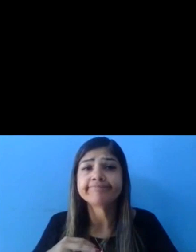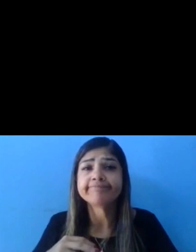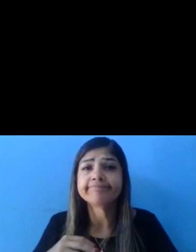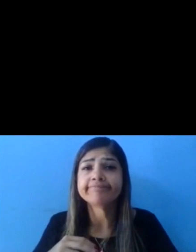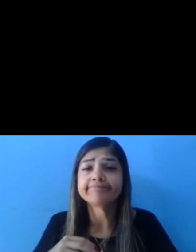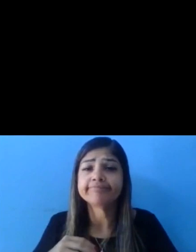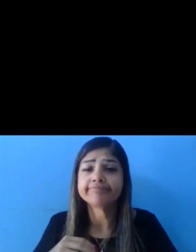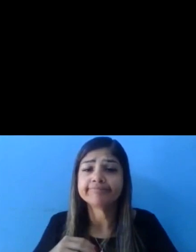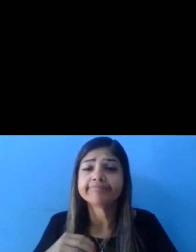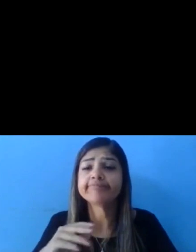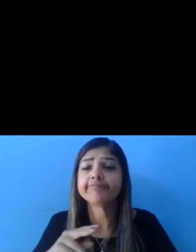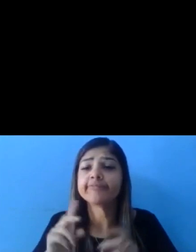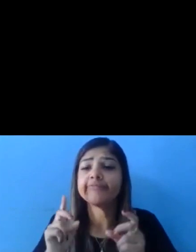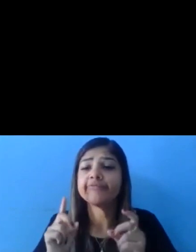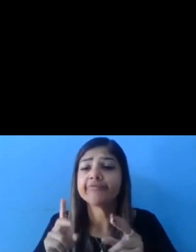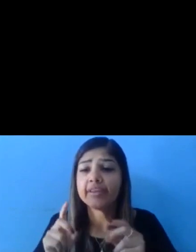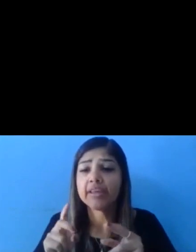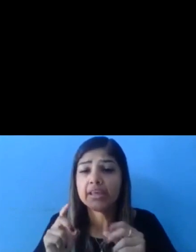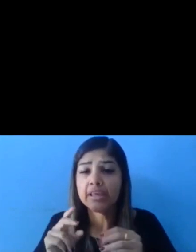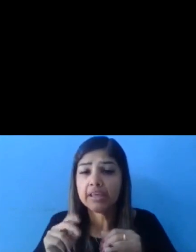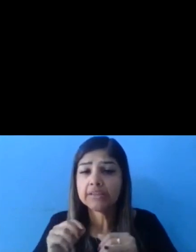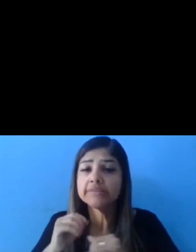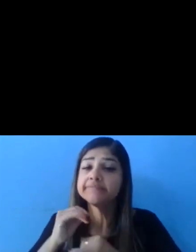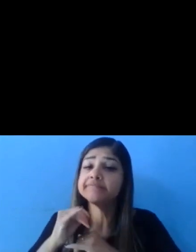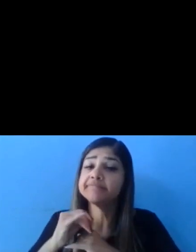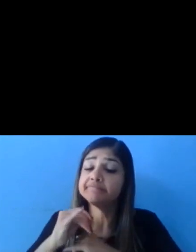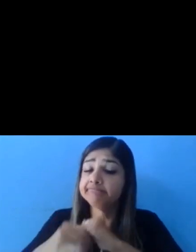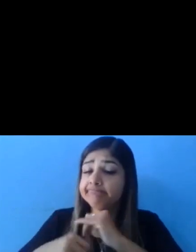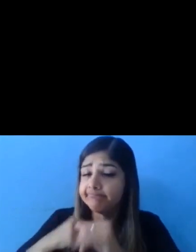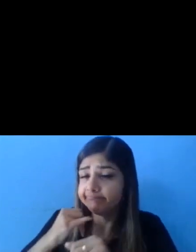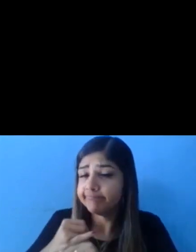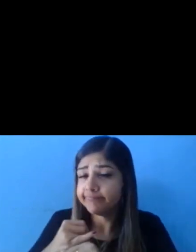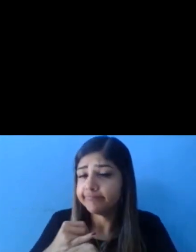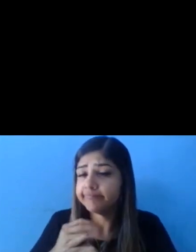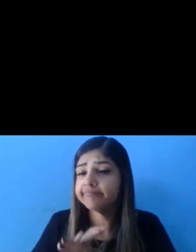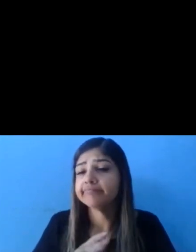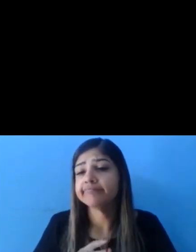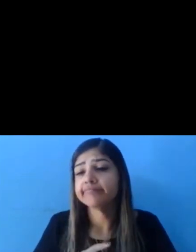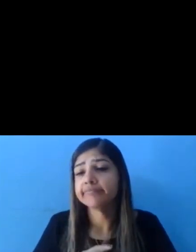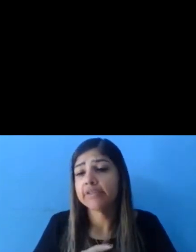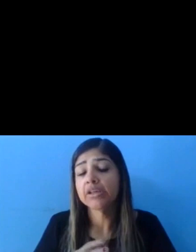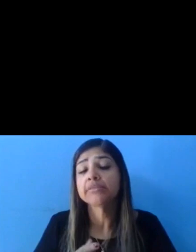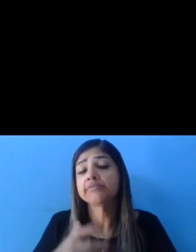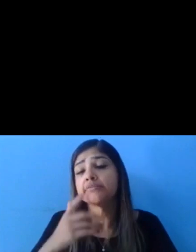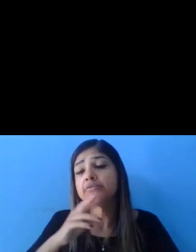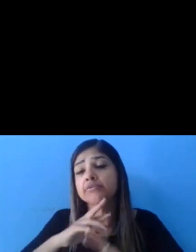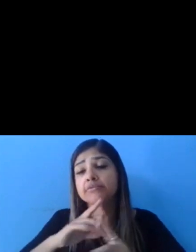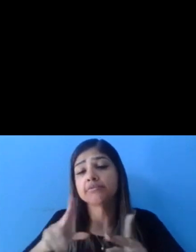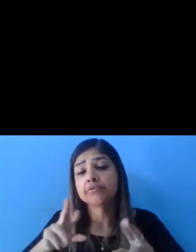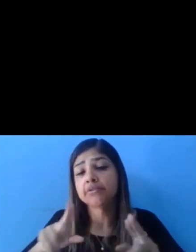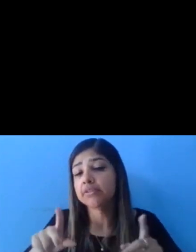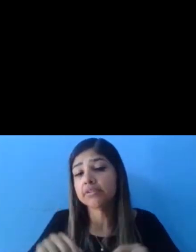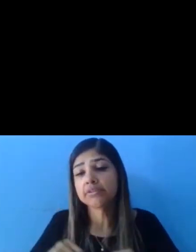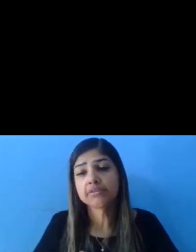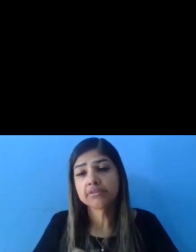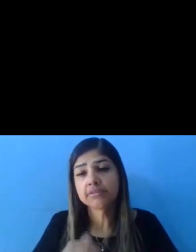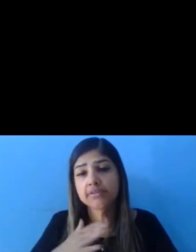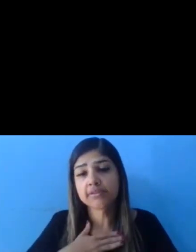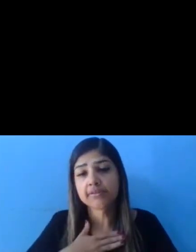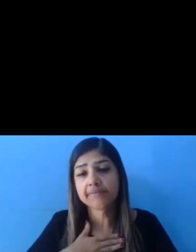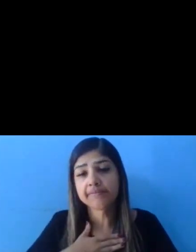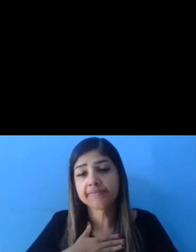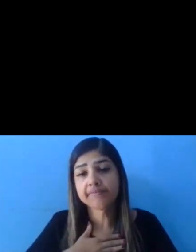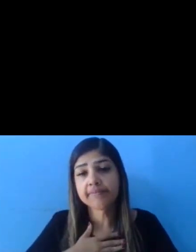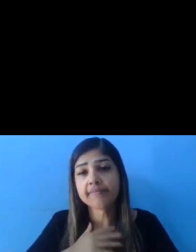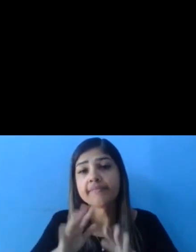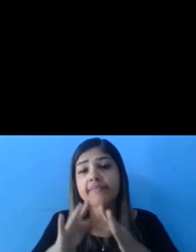digital, né? E isso é um diferencial para a minha carreira, sem dúvida, né? E foi uma das ações que a minha família